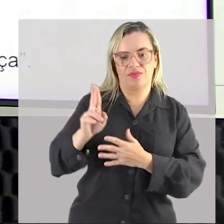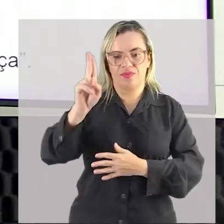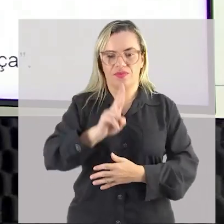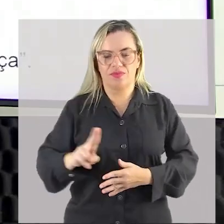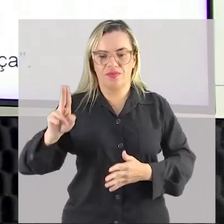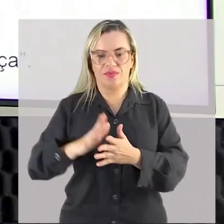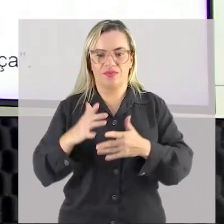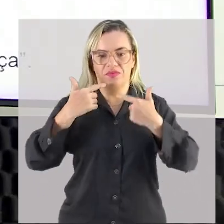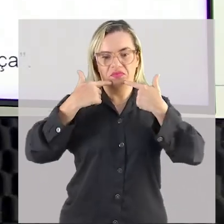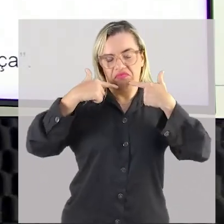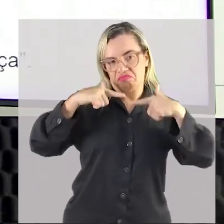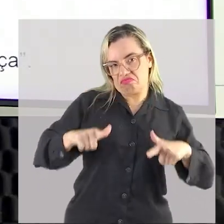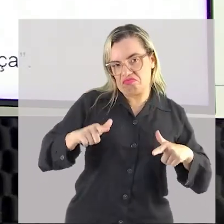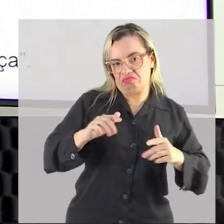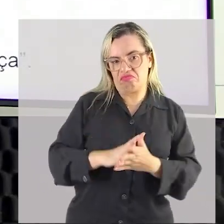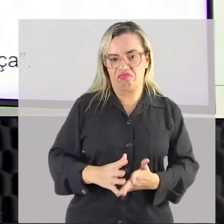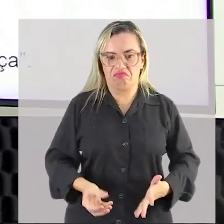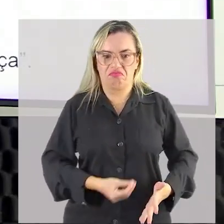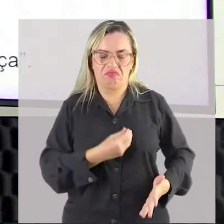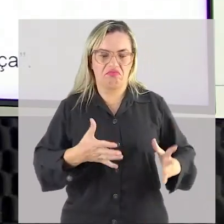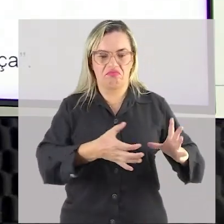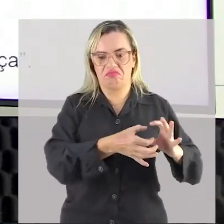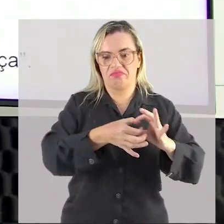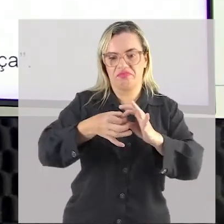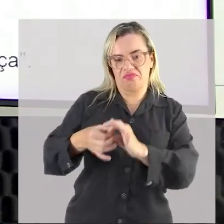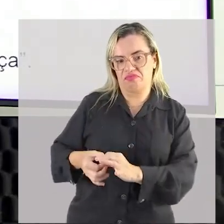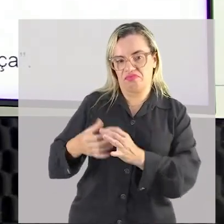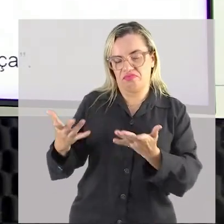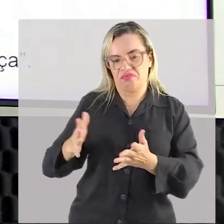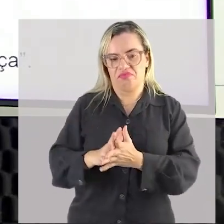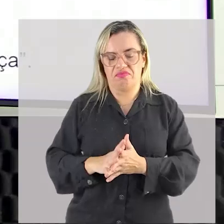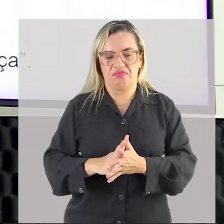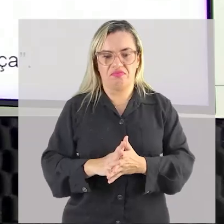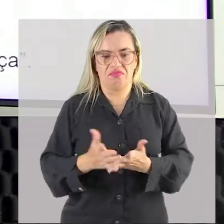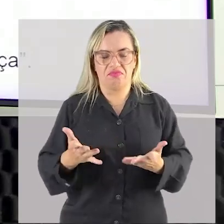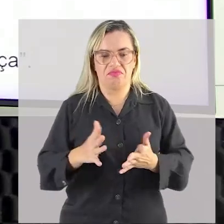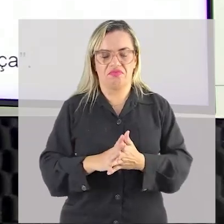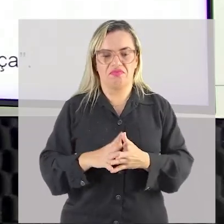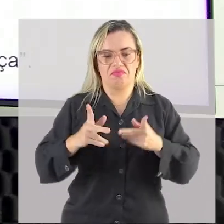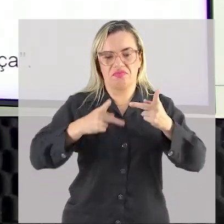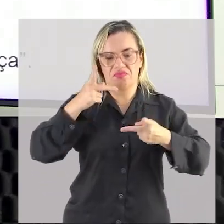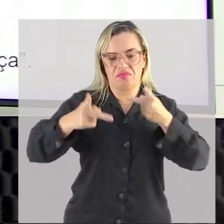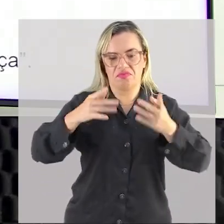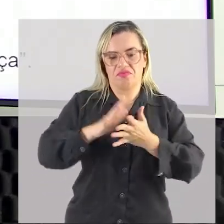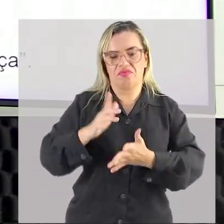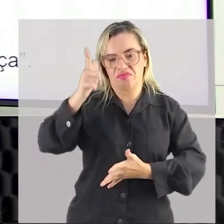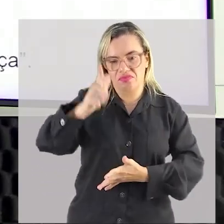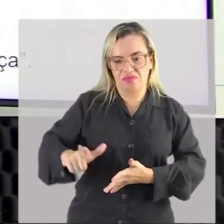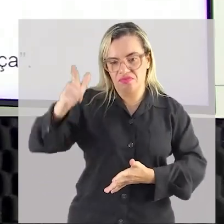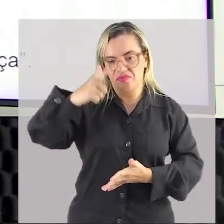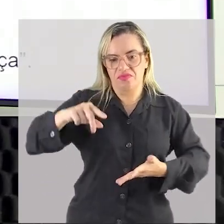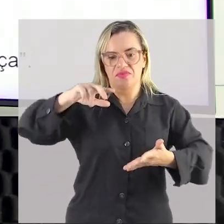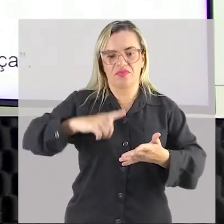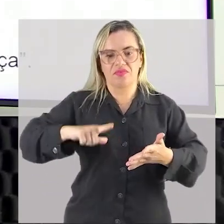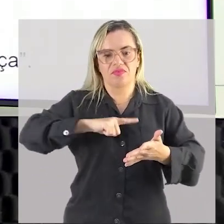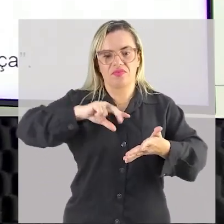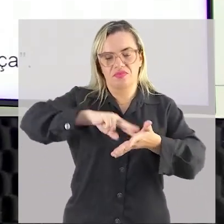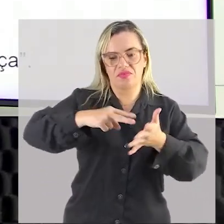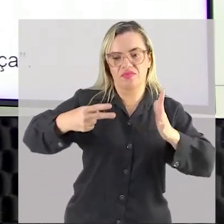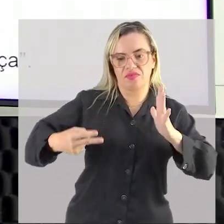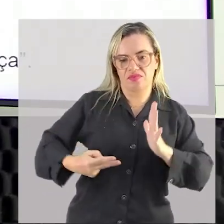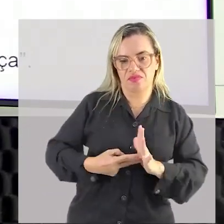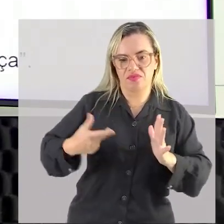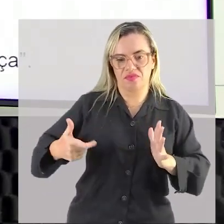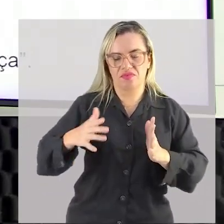utilizados na linguagem cotidiana que que é o dito popular aquilo que todo mundo Repete que tem uma significação o ditado popular